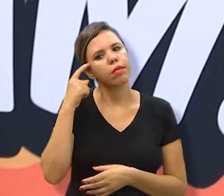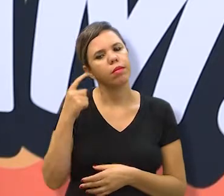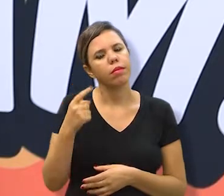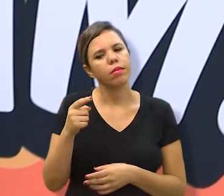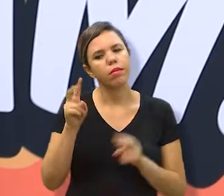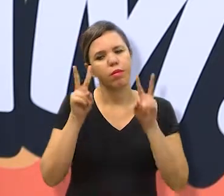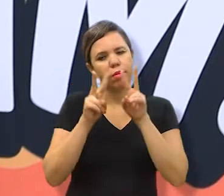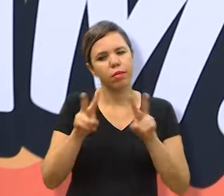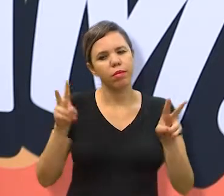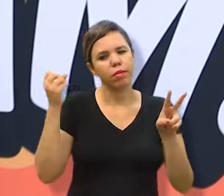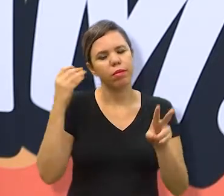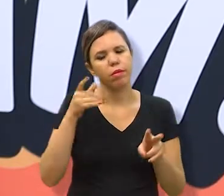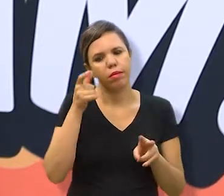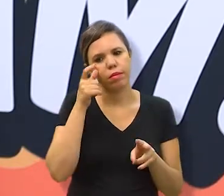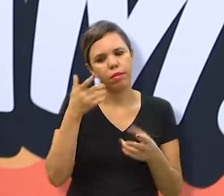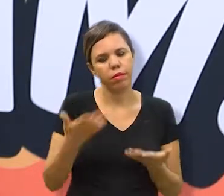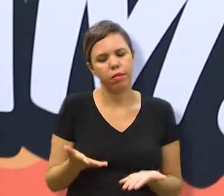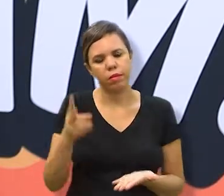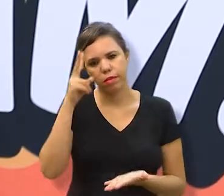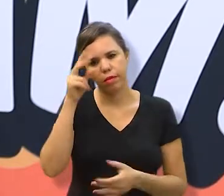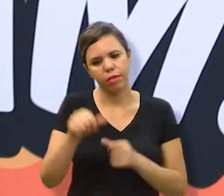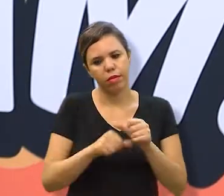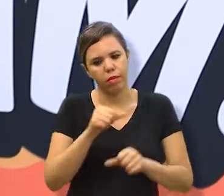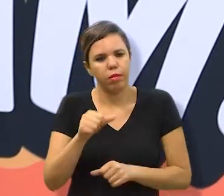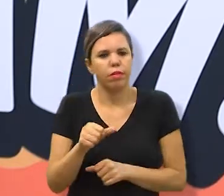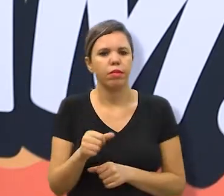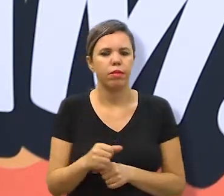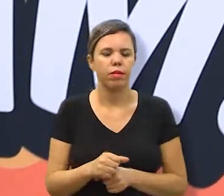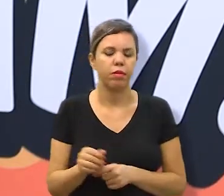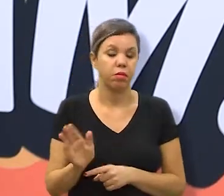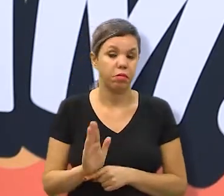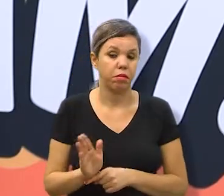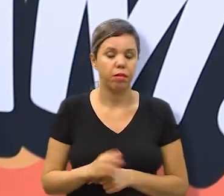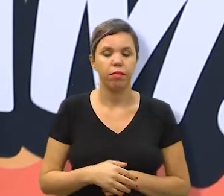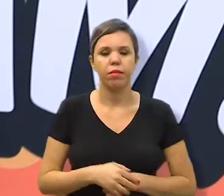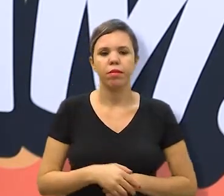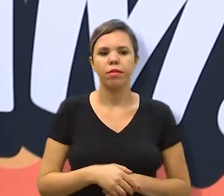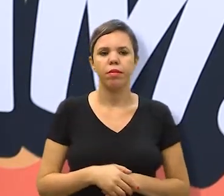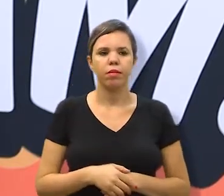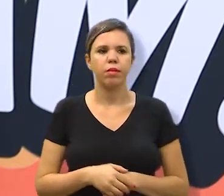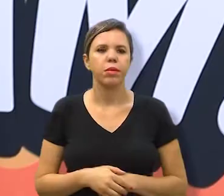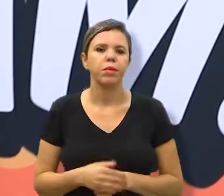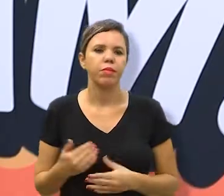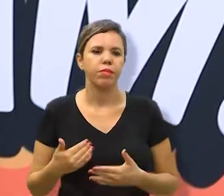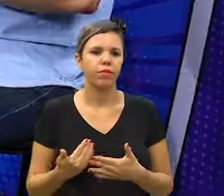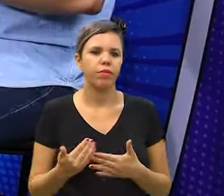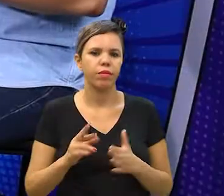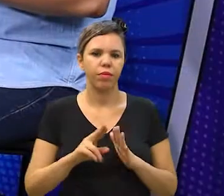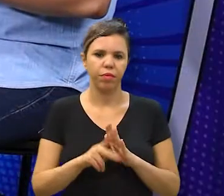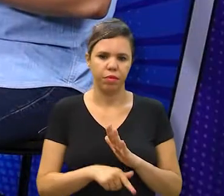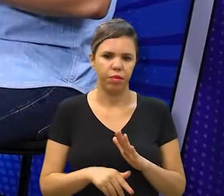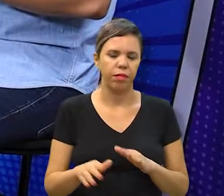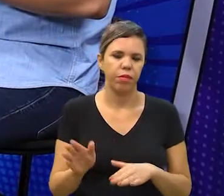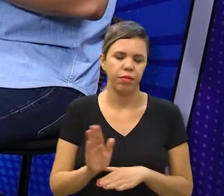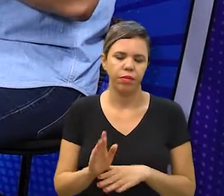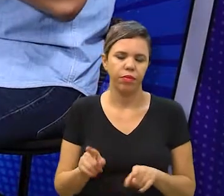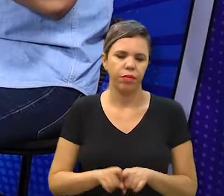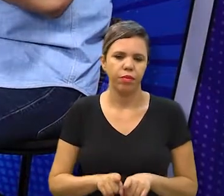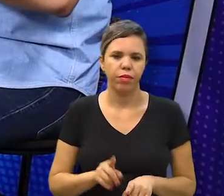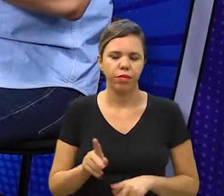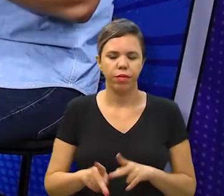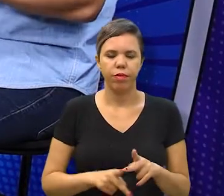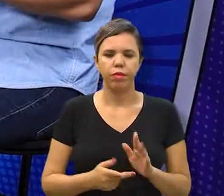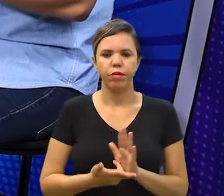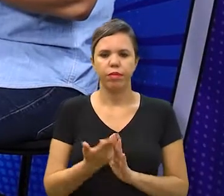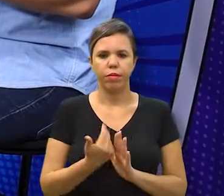logo no audiovisual. Eu queria que minha história se tornasse um filme, uma série. E aí as pessoas